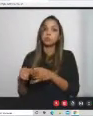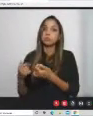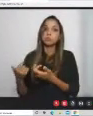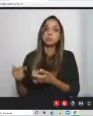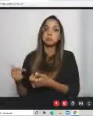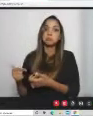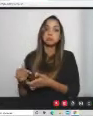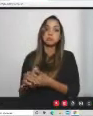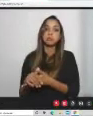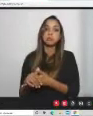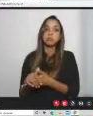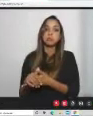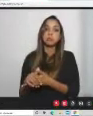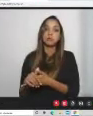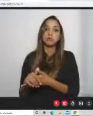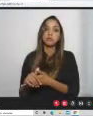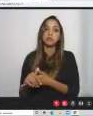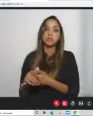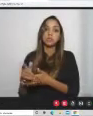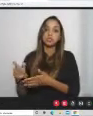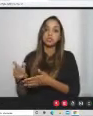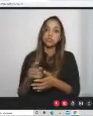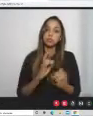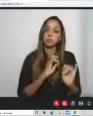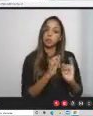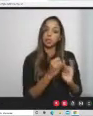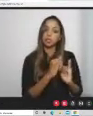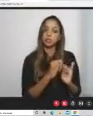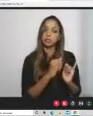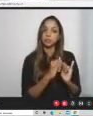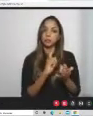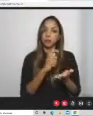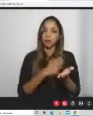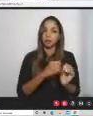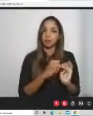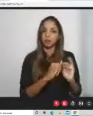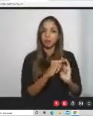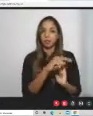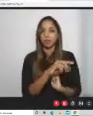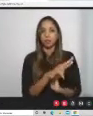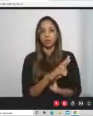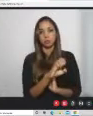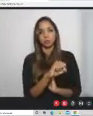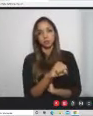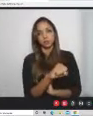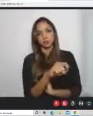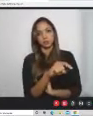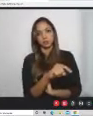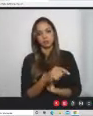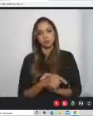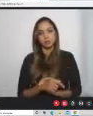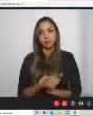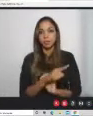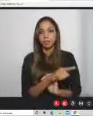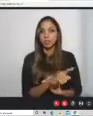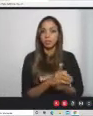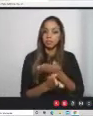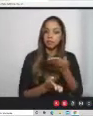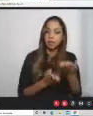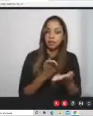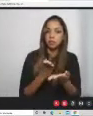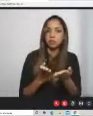não tem condições de instalar internet numa UBS para poder fazer o atendimento de vacina à